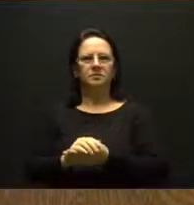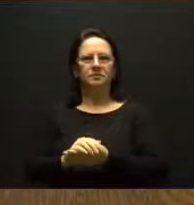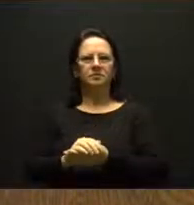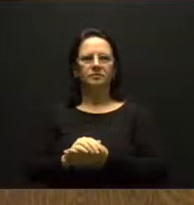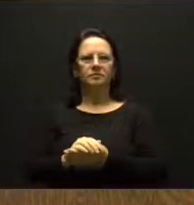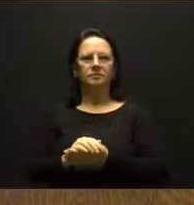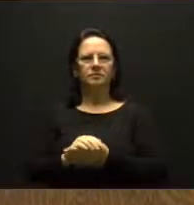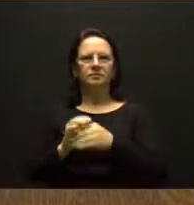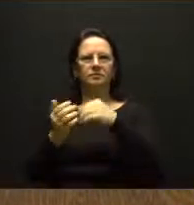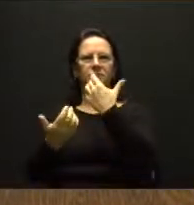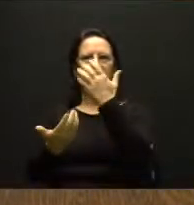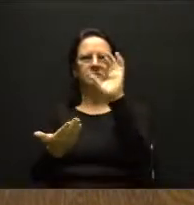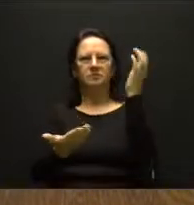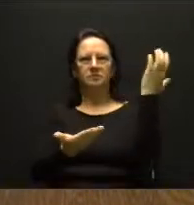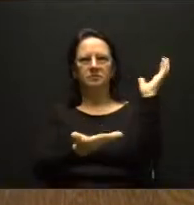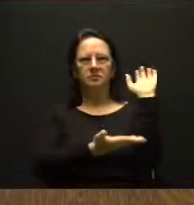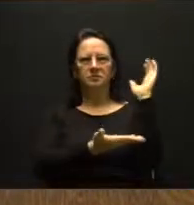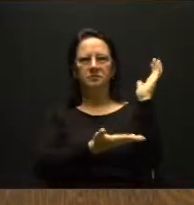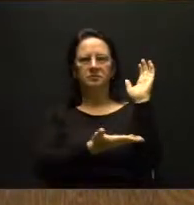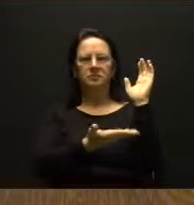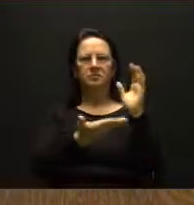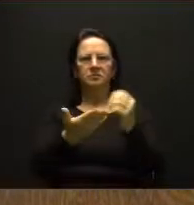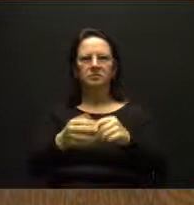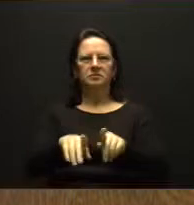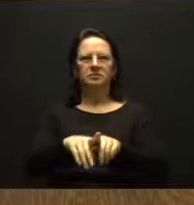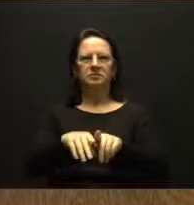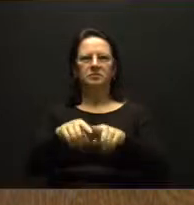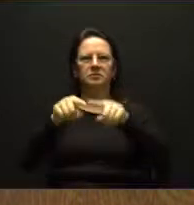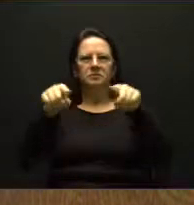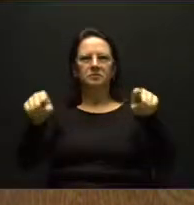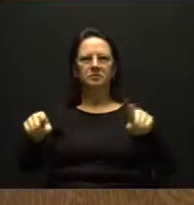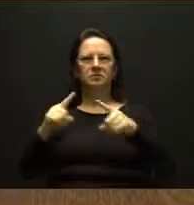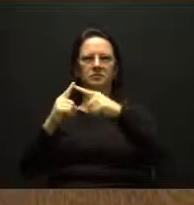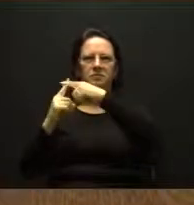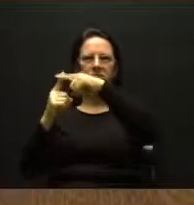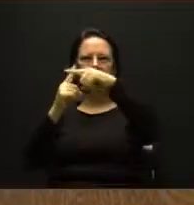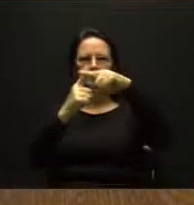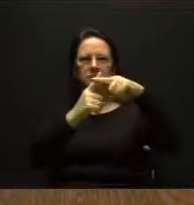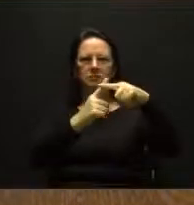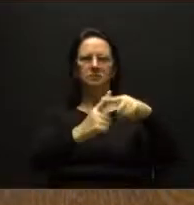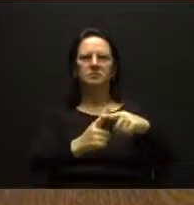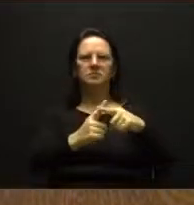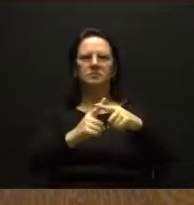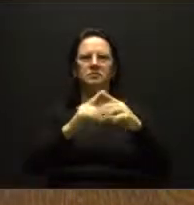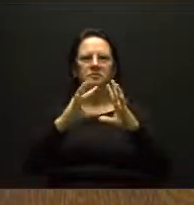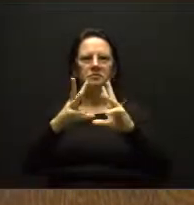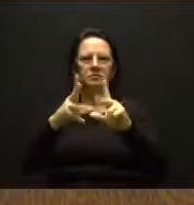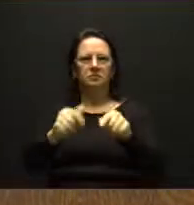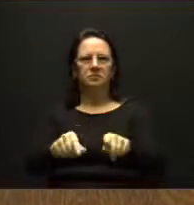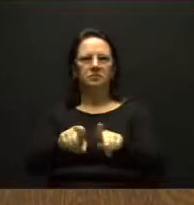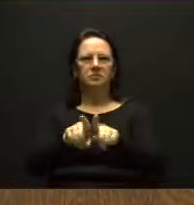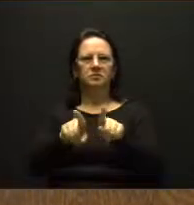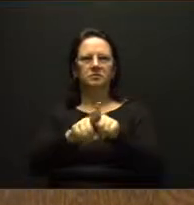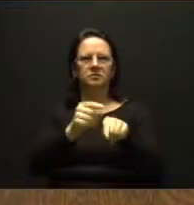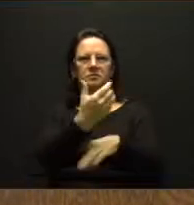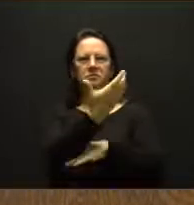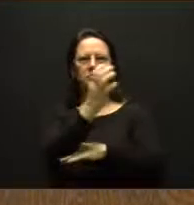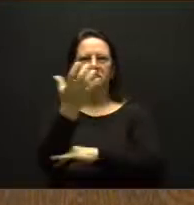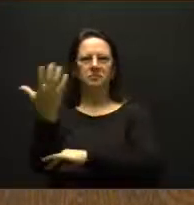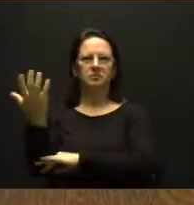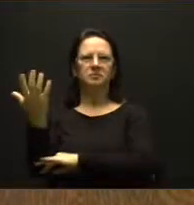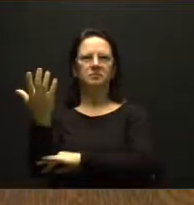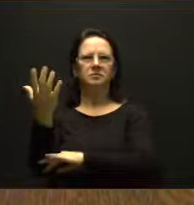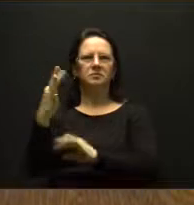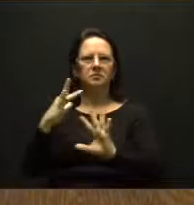passagem mato ao lado da capela do cemitério municipal gestões visando a roçagem do mato da área da